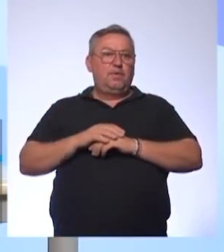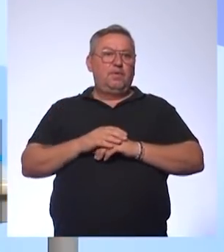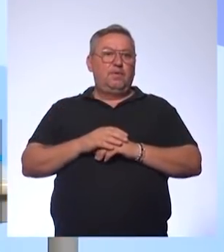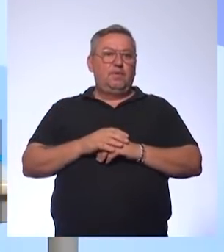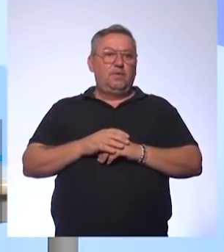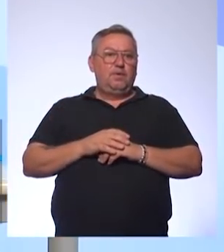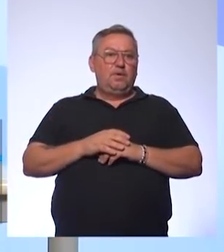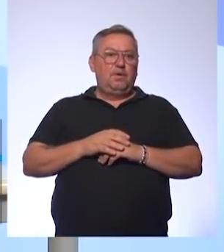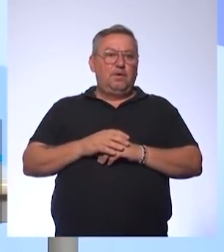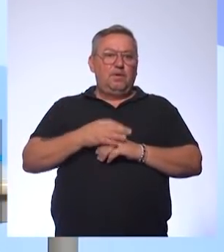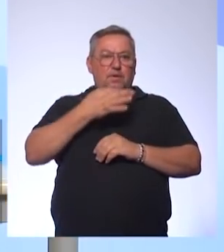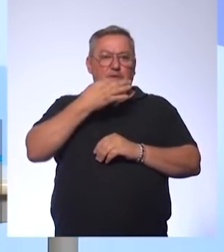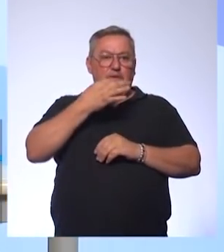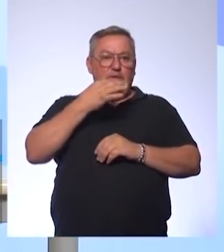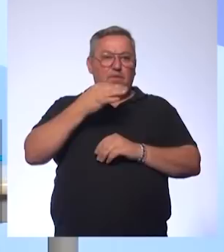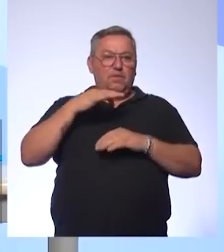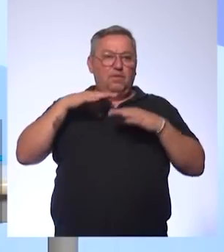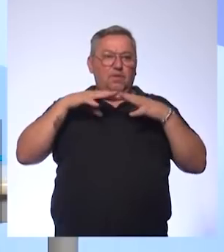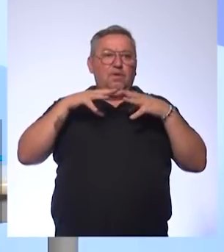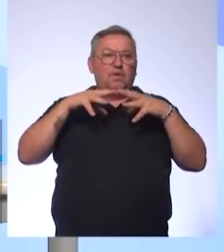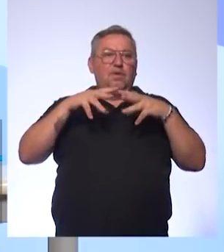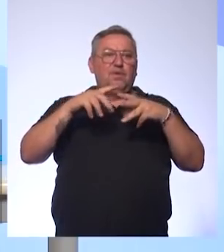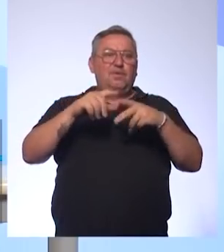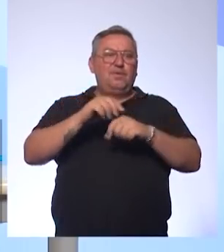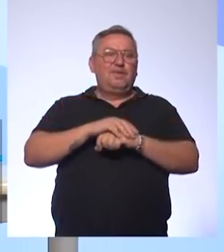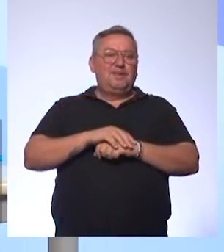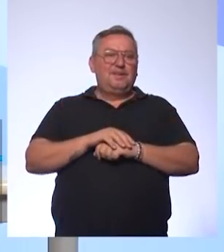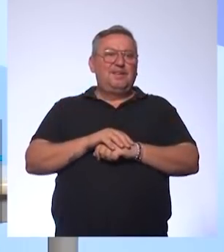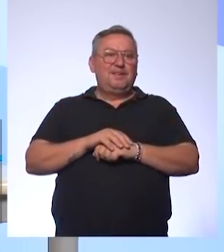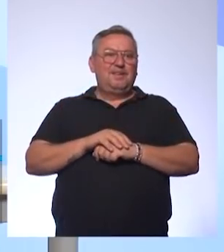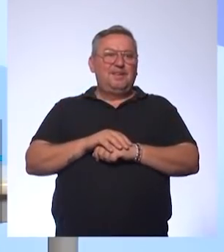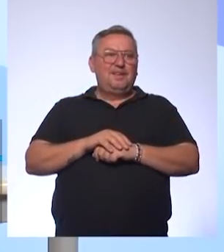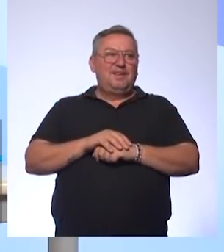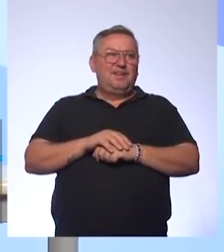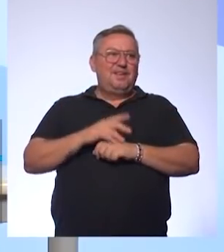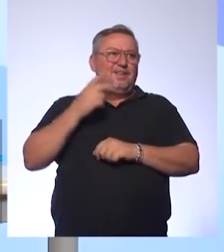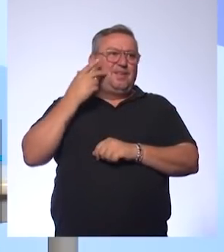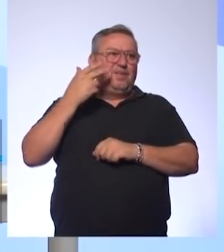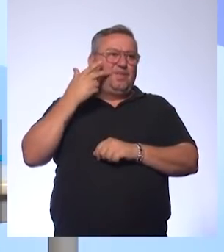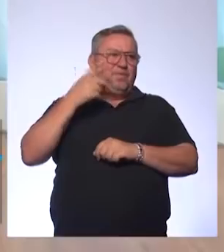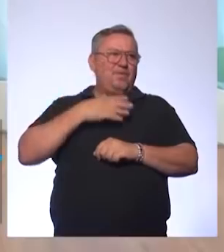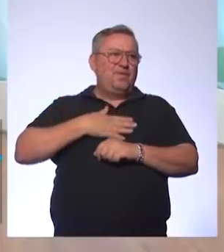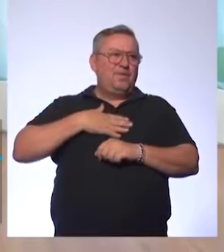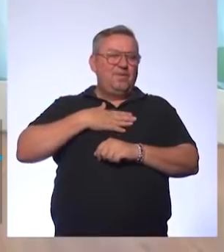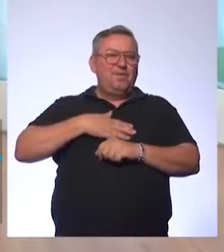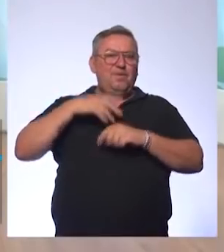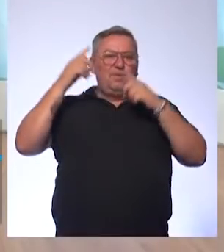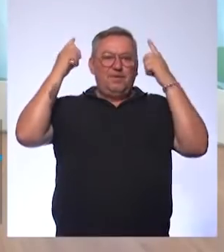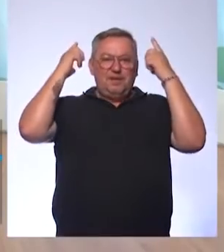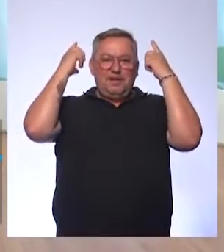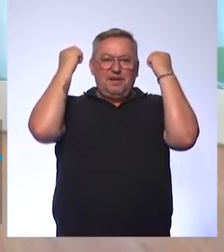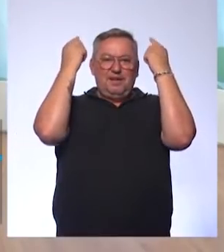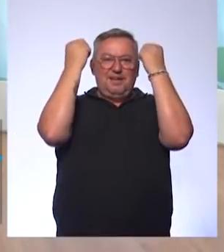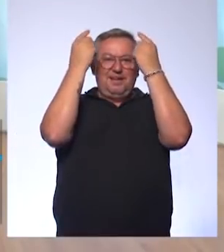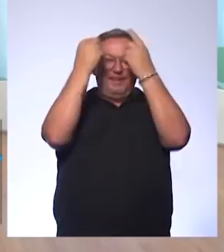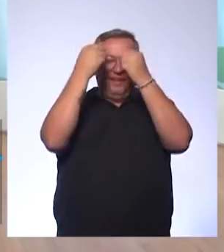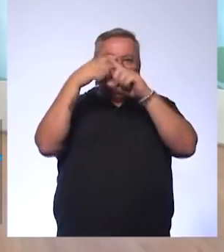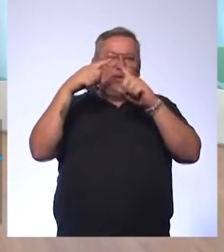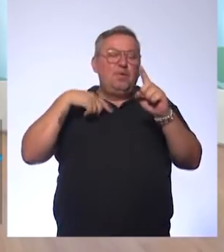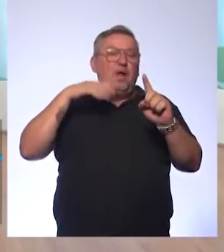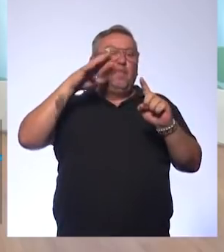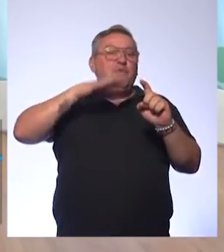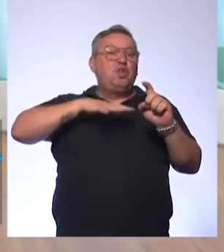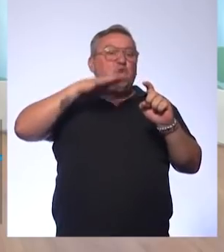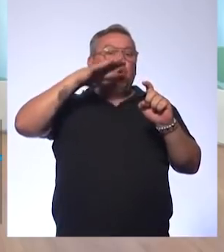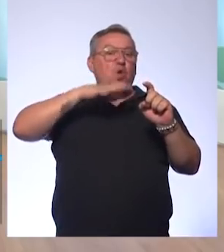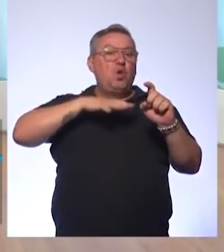que não. Acho que eu gosto quase de todas. De todas? Geralmente os alunos gostam muito da Grécia, né? Porque tem a mitologia